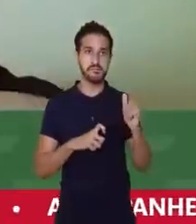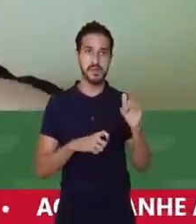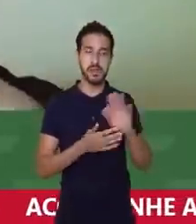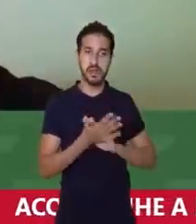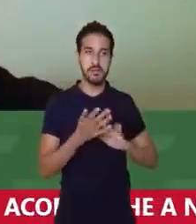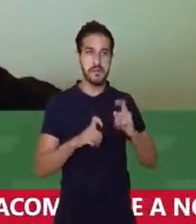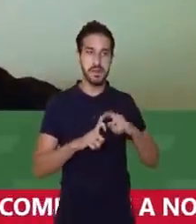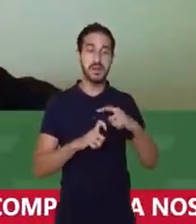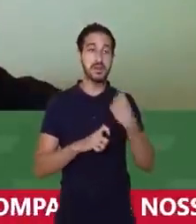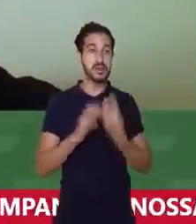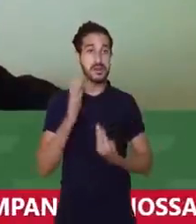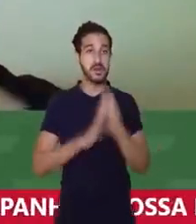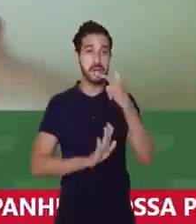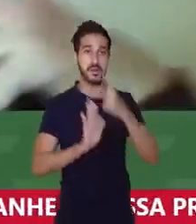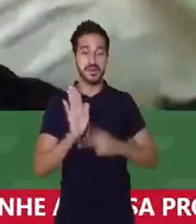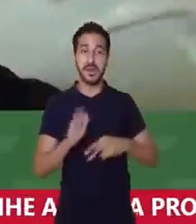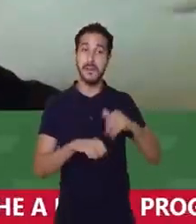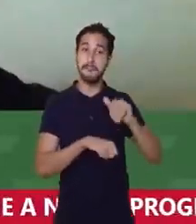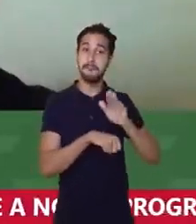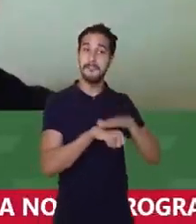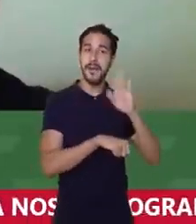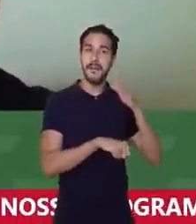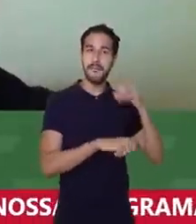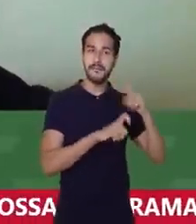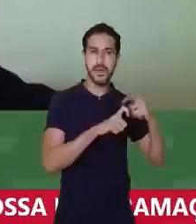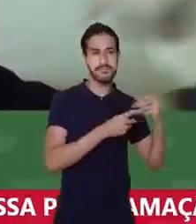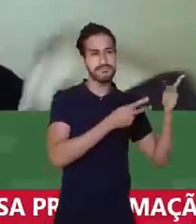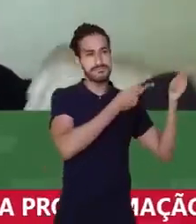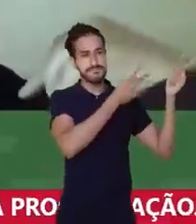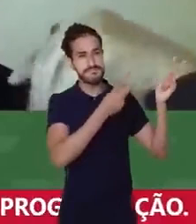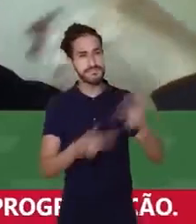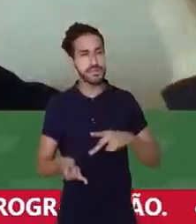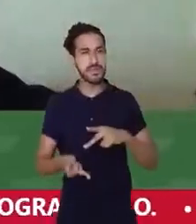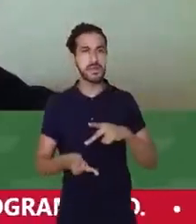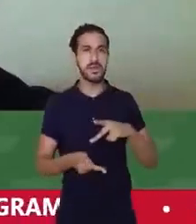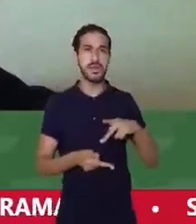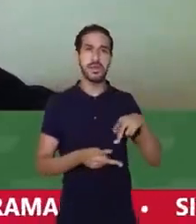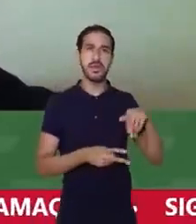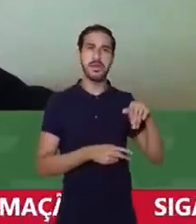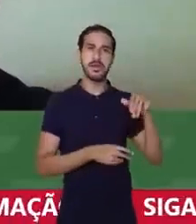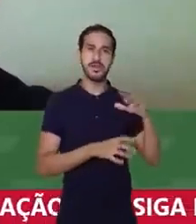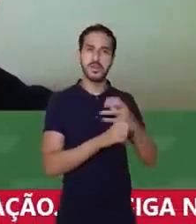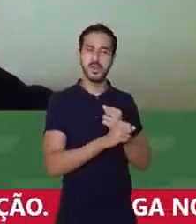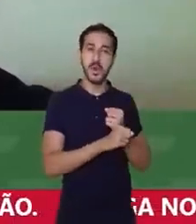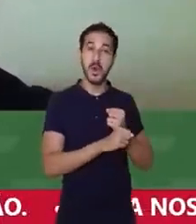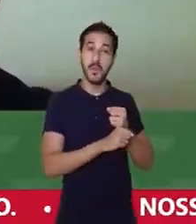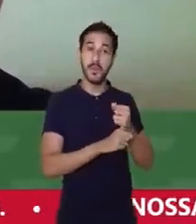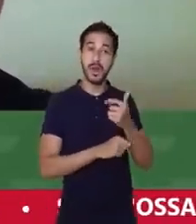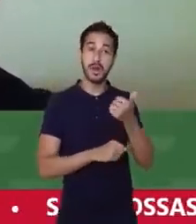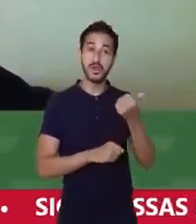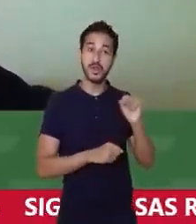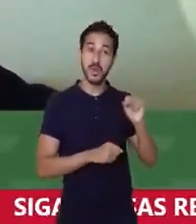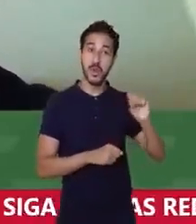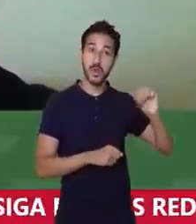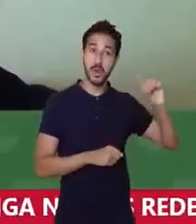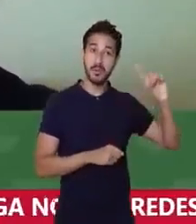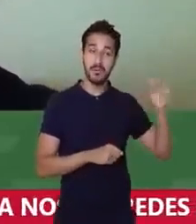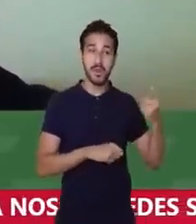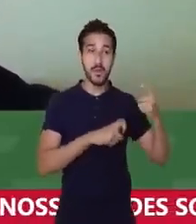Então, nós fizemos o programa Mais Médicos e trouxemos, né, chegou a 18